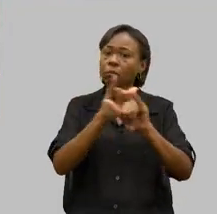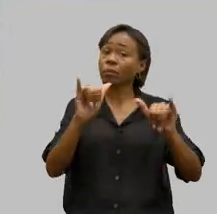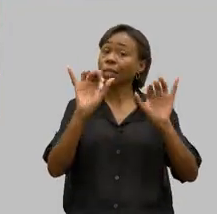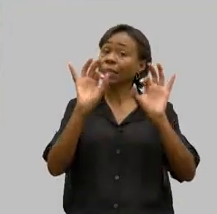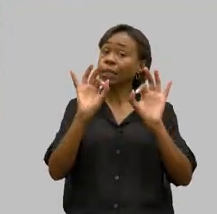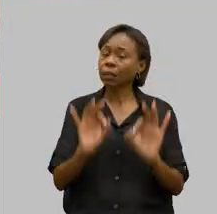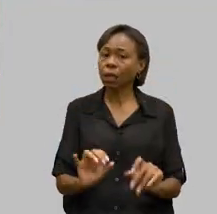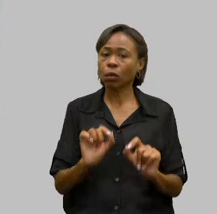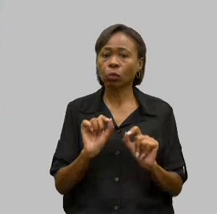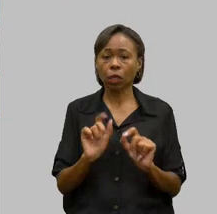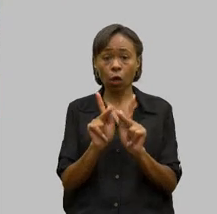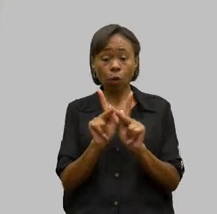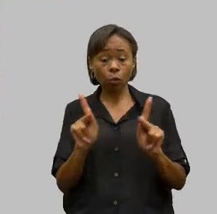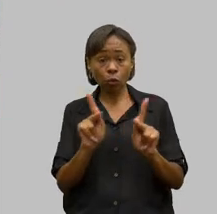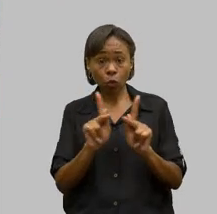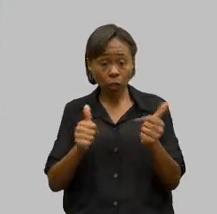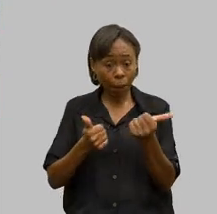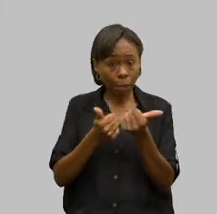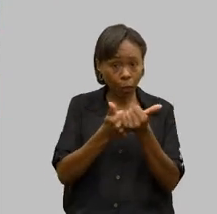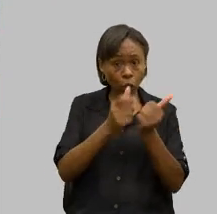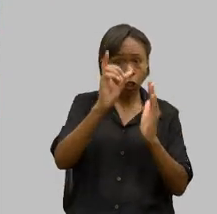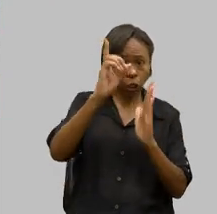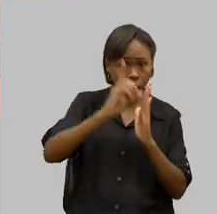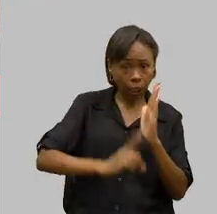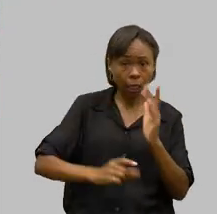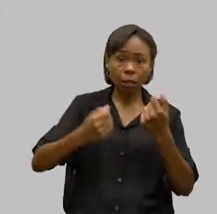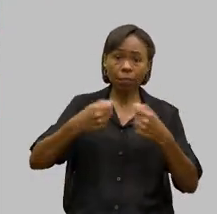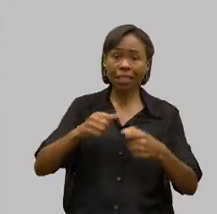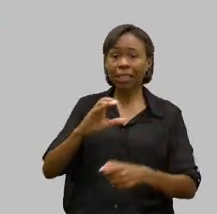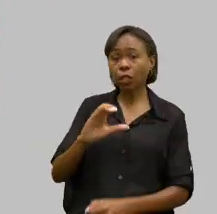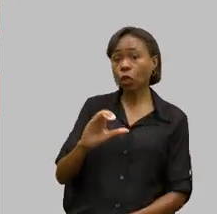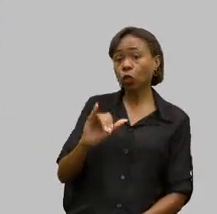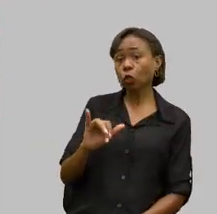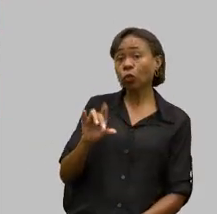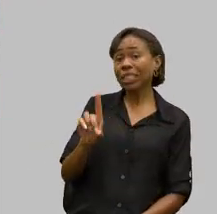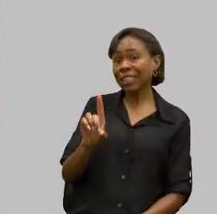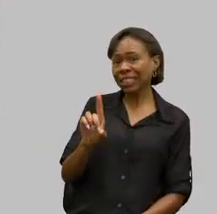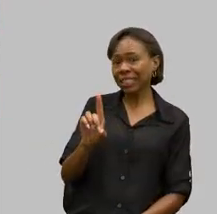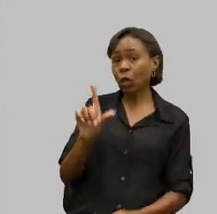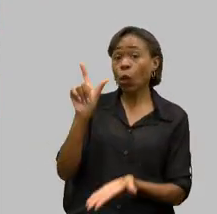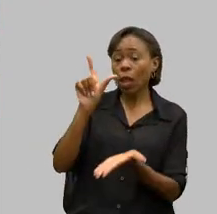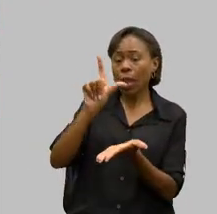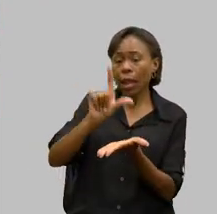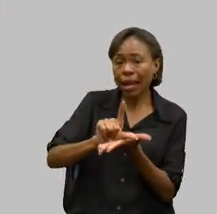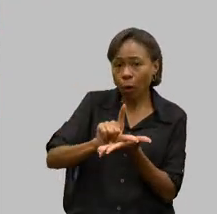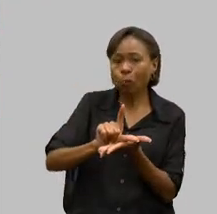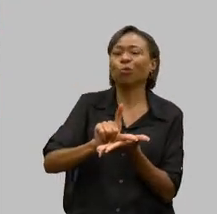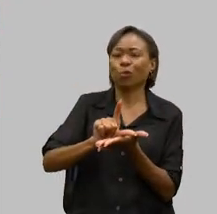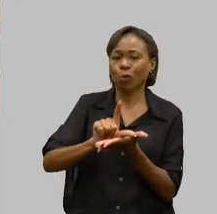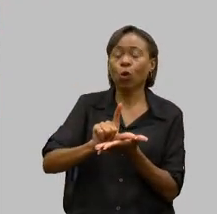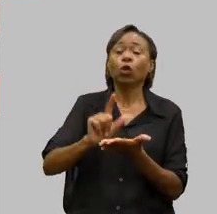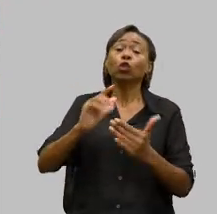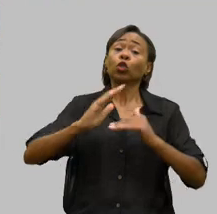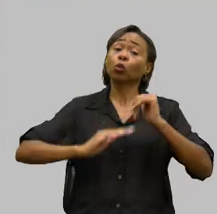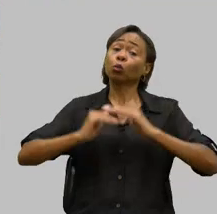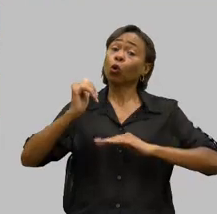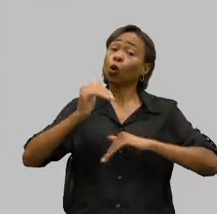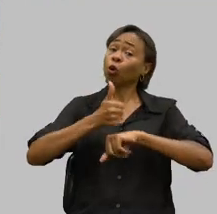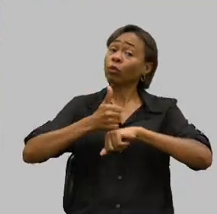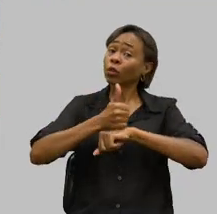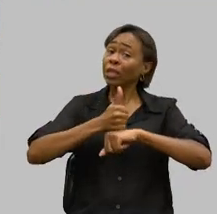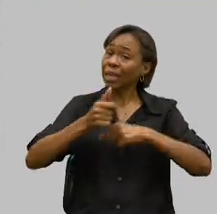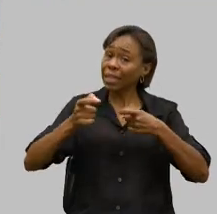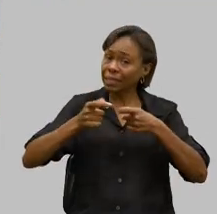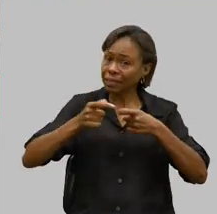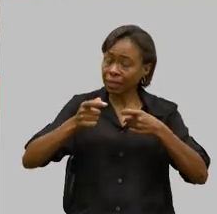possui incídios específicos. E esses laudos são emitidos por profissionais da saúde, esses profissionais da saúde, ou a